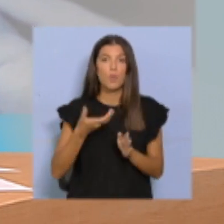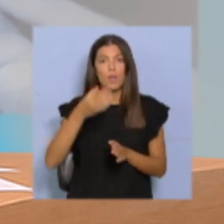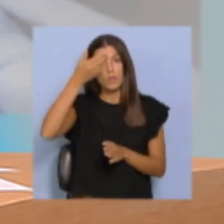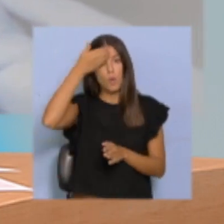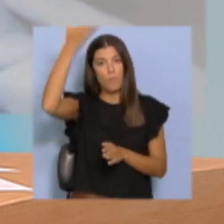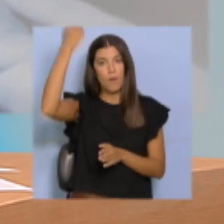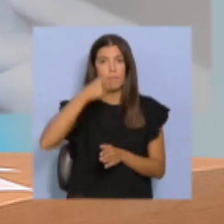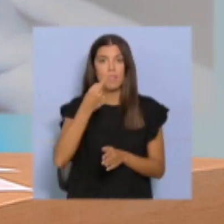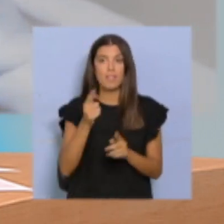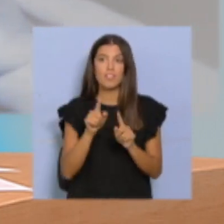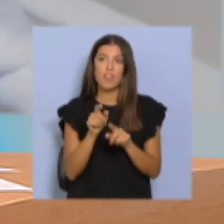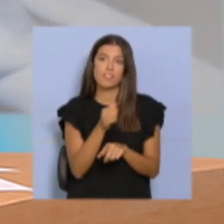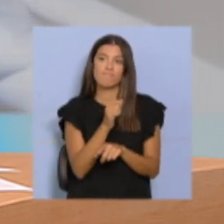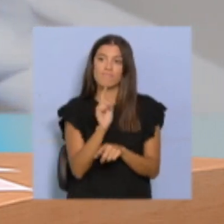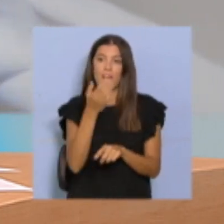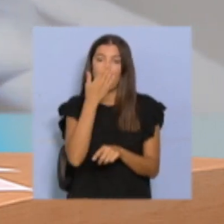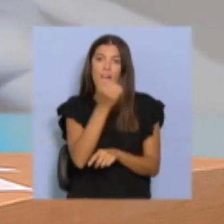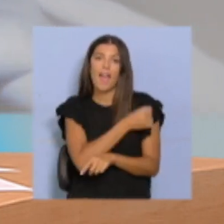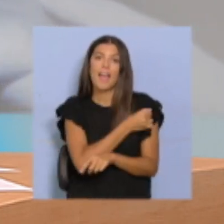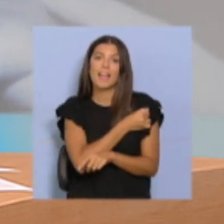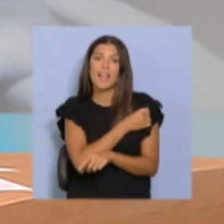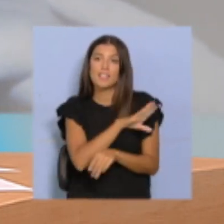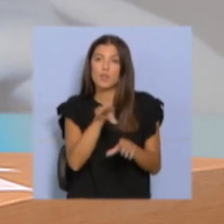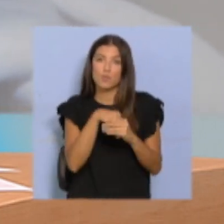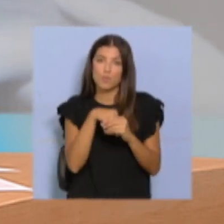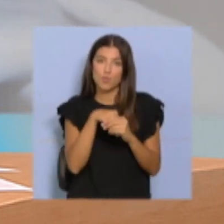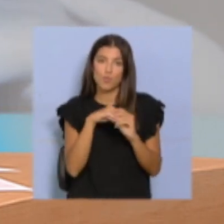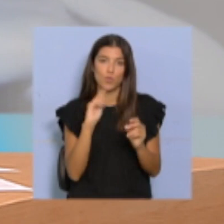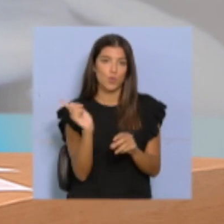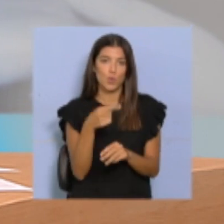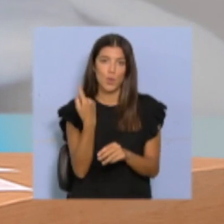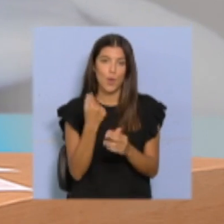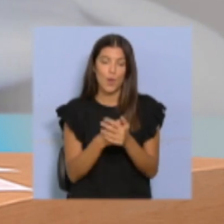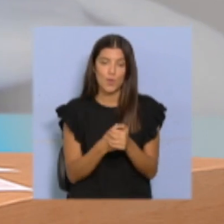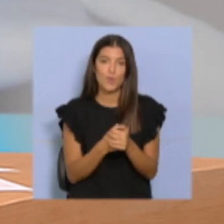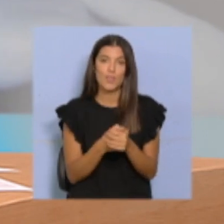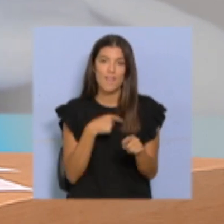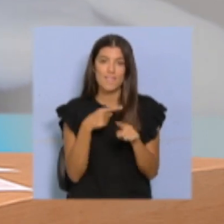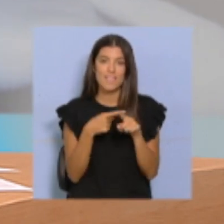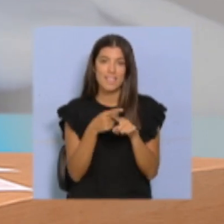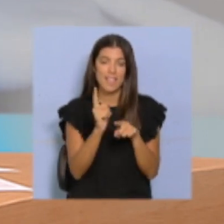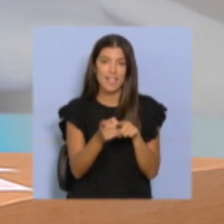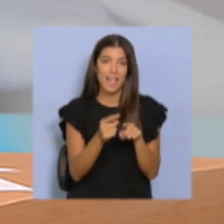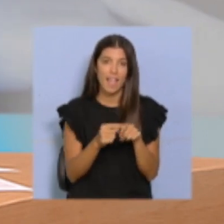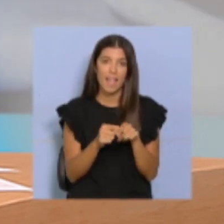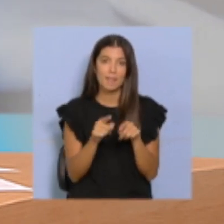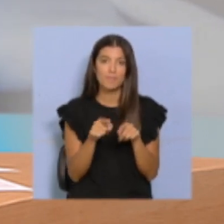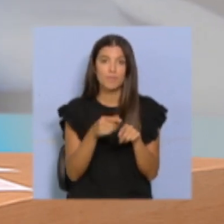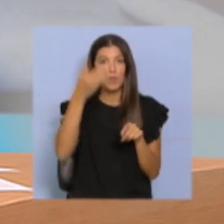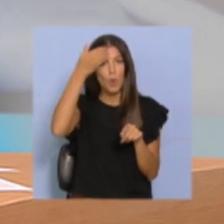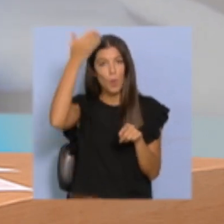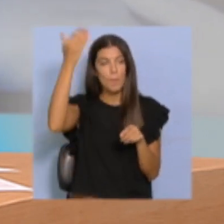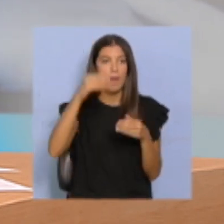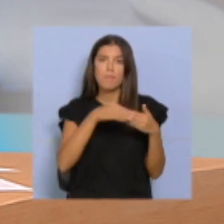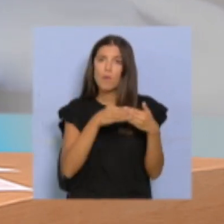numa casa comum, na encíclica anterior, na Laudato Si, e é muito interessante que ele fez de líder na